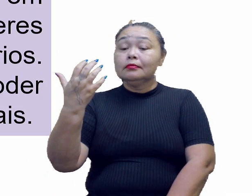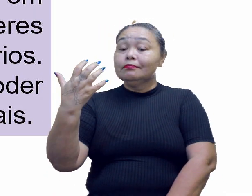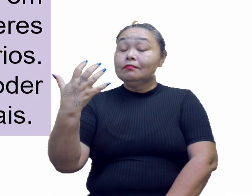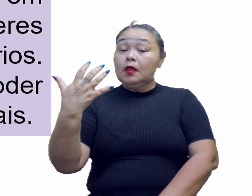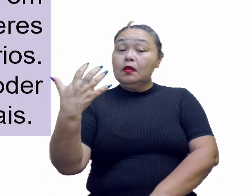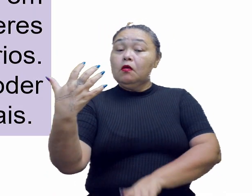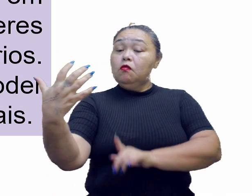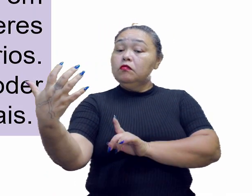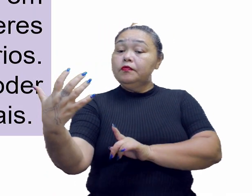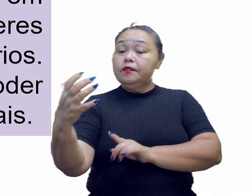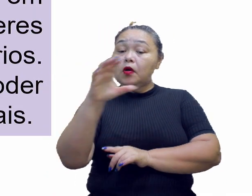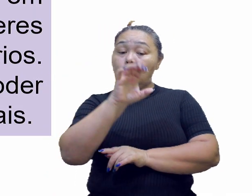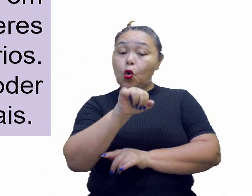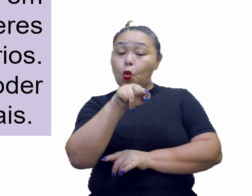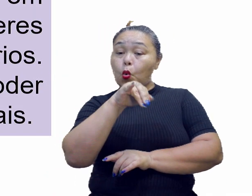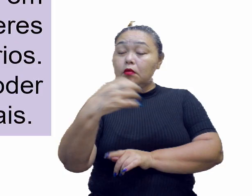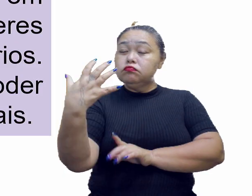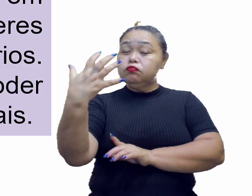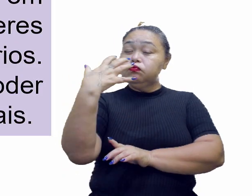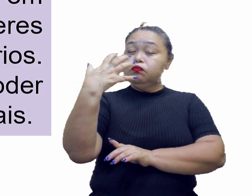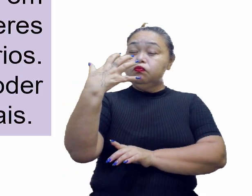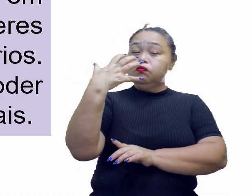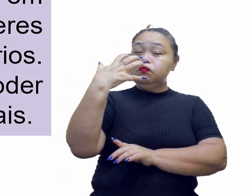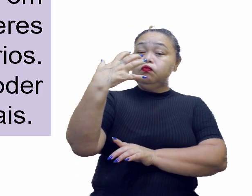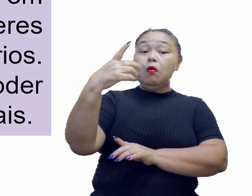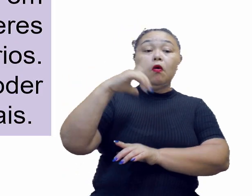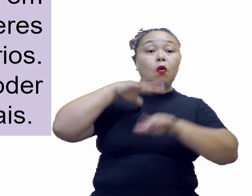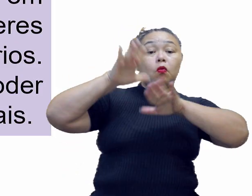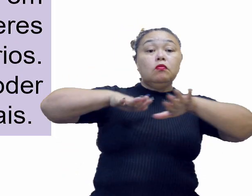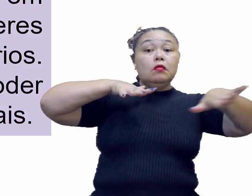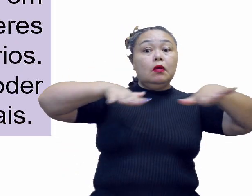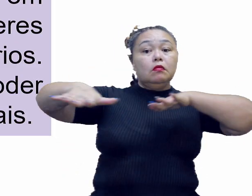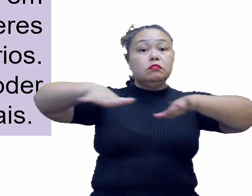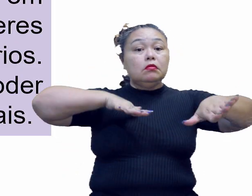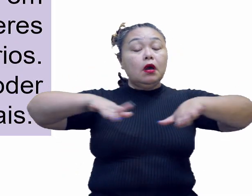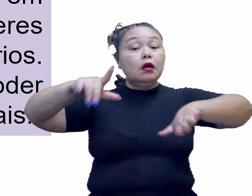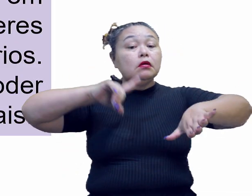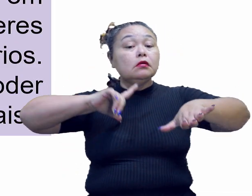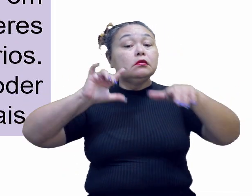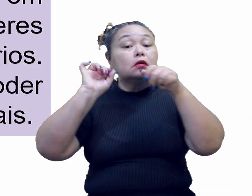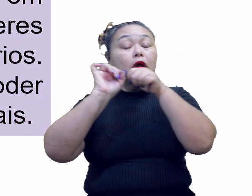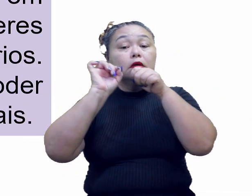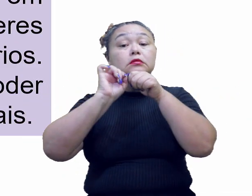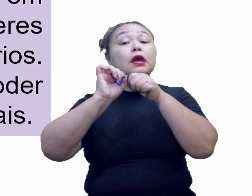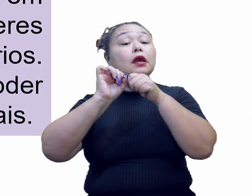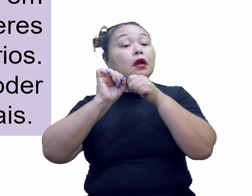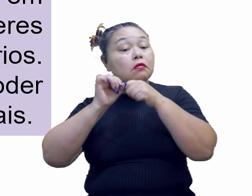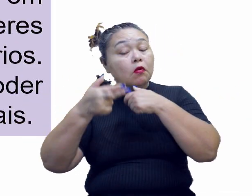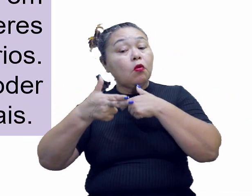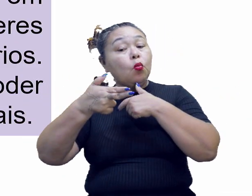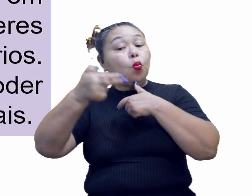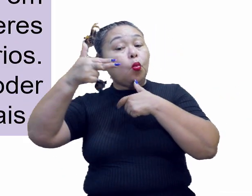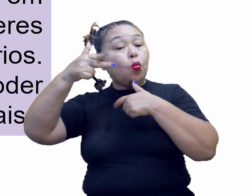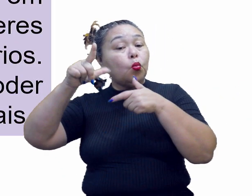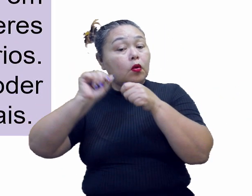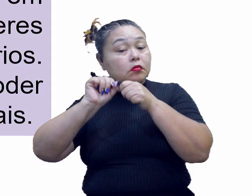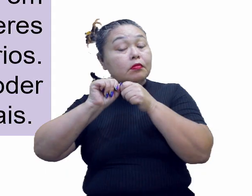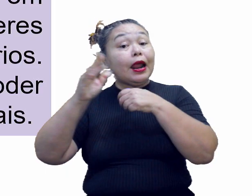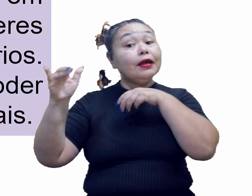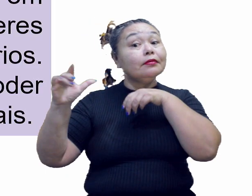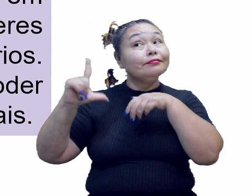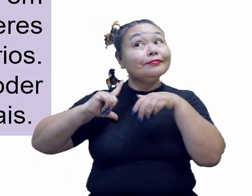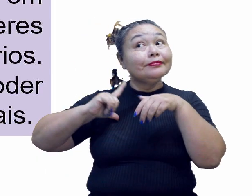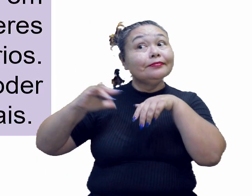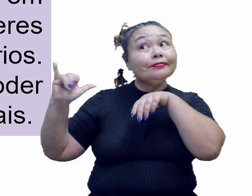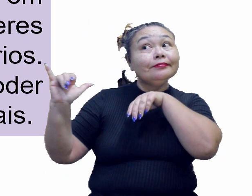Diante da repressão colonial, alguns movimentos passaram a adotar luta armada como estratégia para